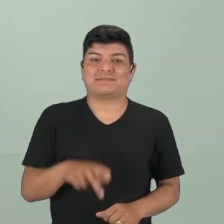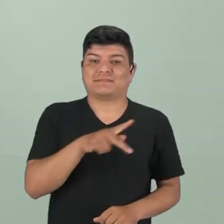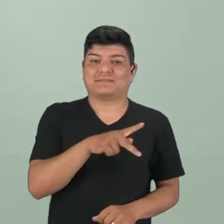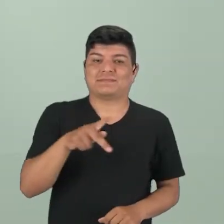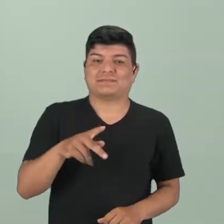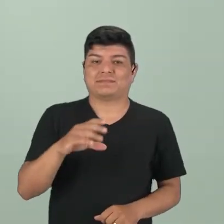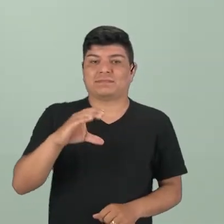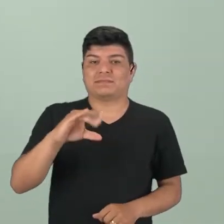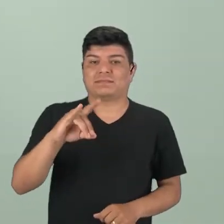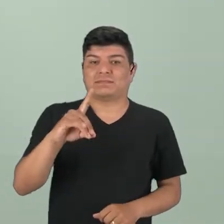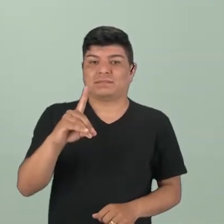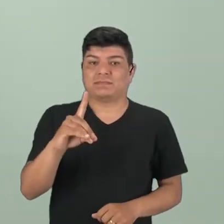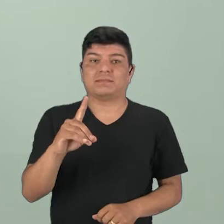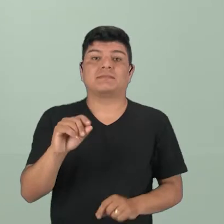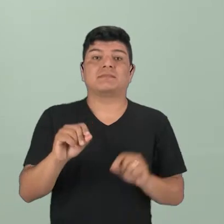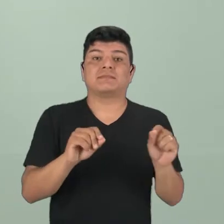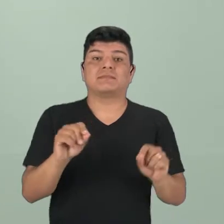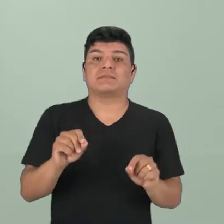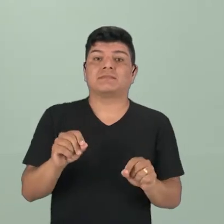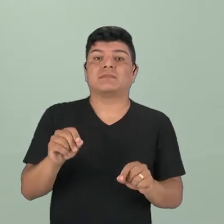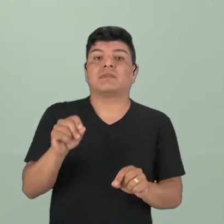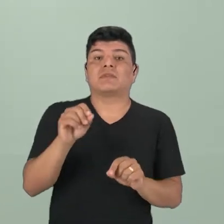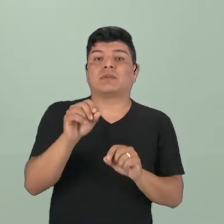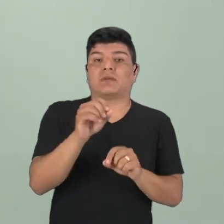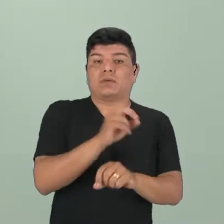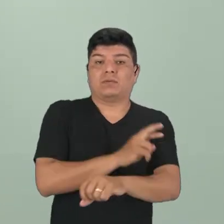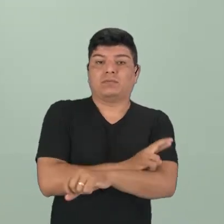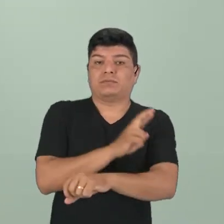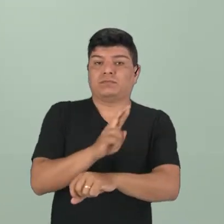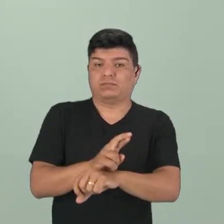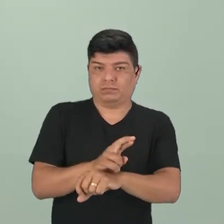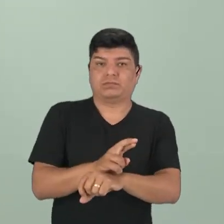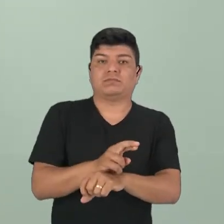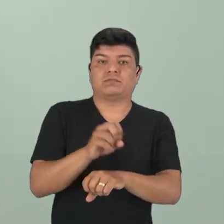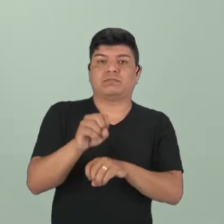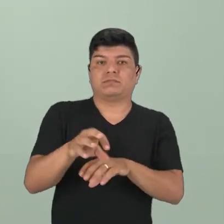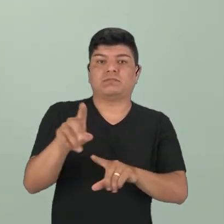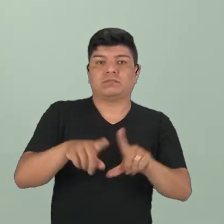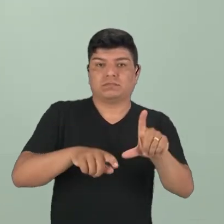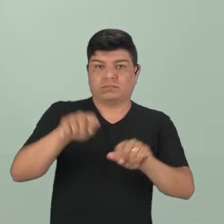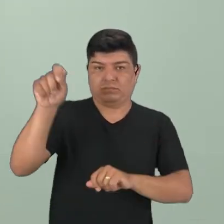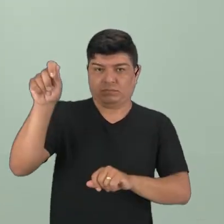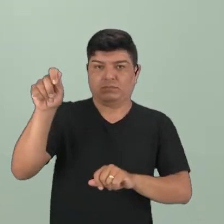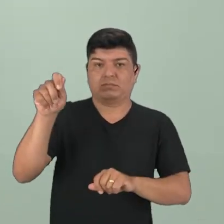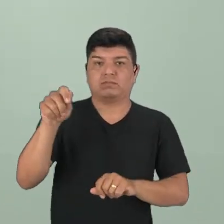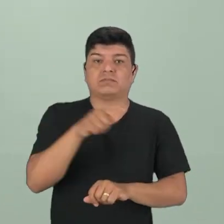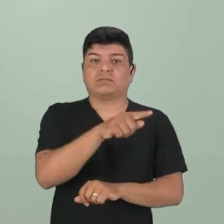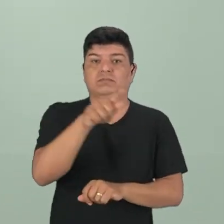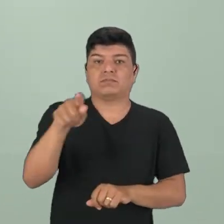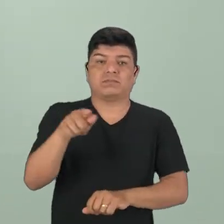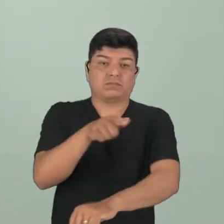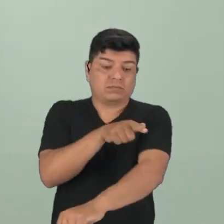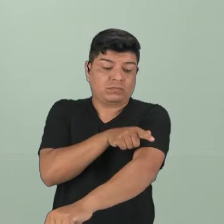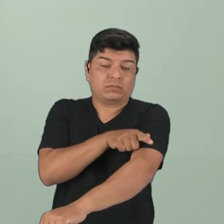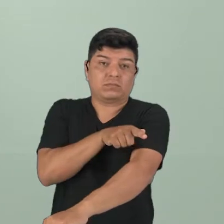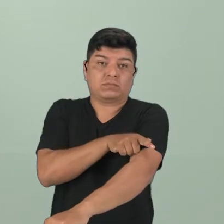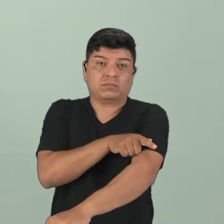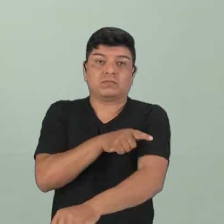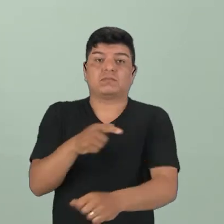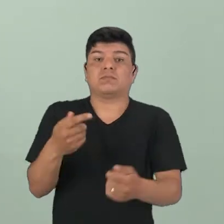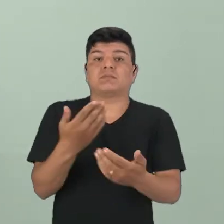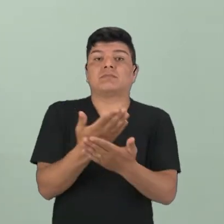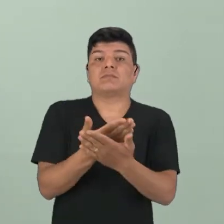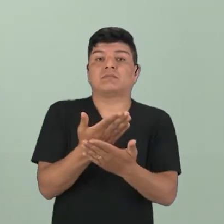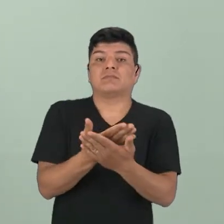professor Cid Mauro, assessor de ensino religioso da Secretaria de Estado de Educação do Acre, com vocês do 7º ano, na aula